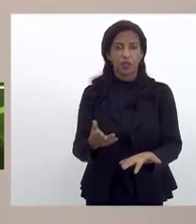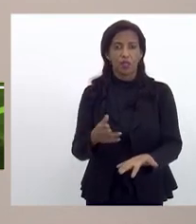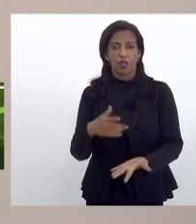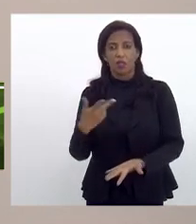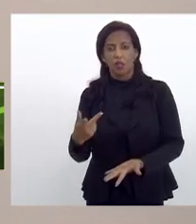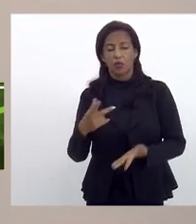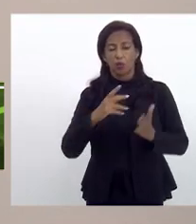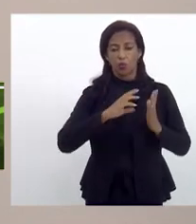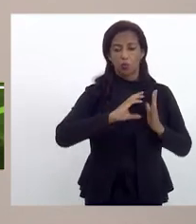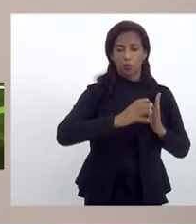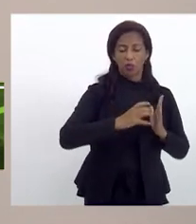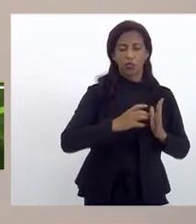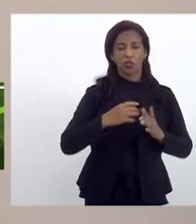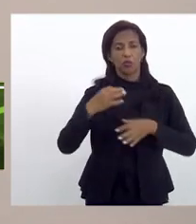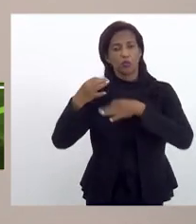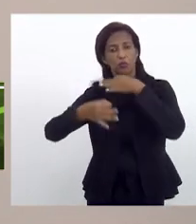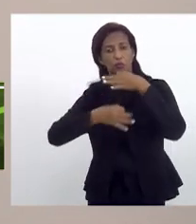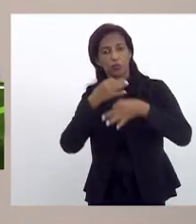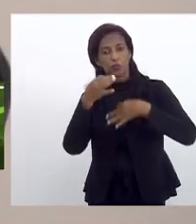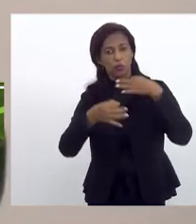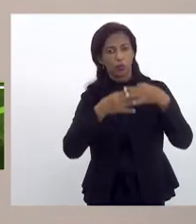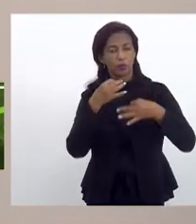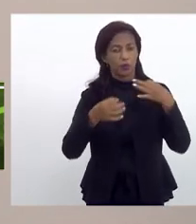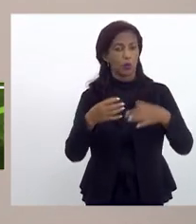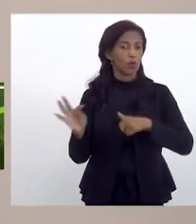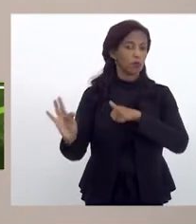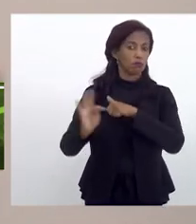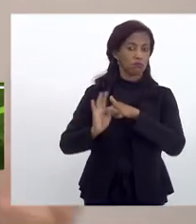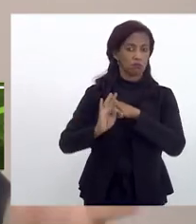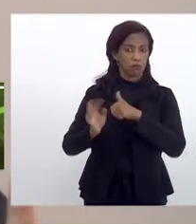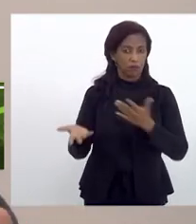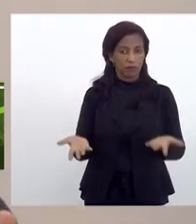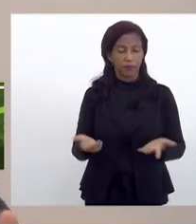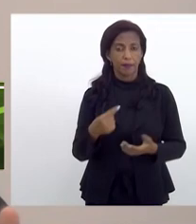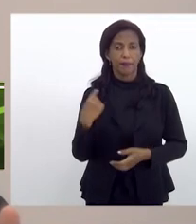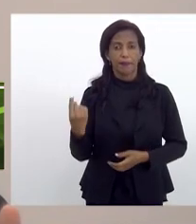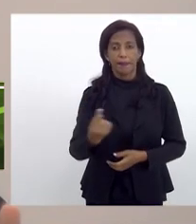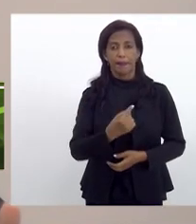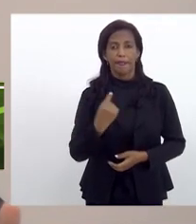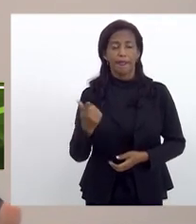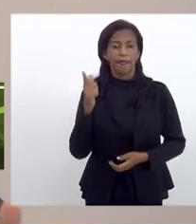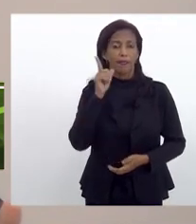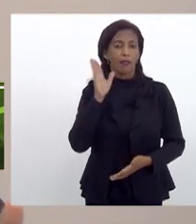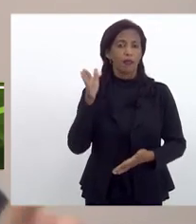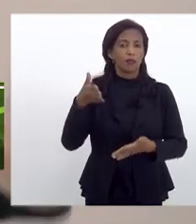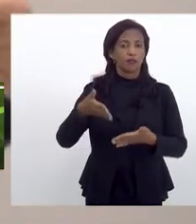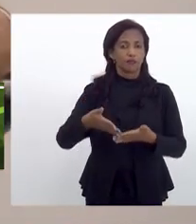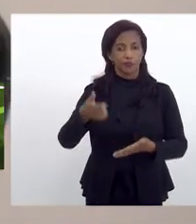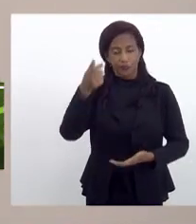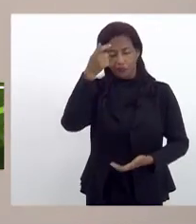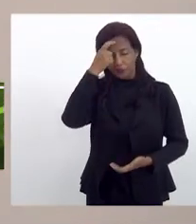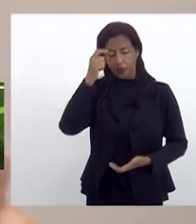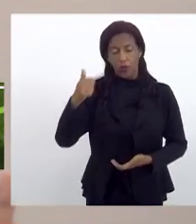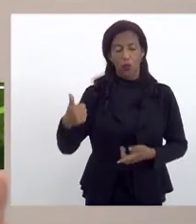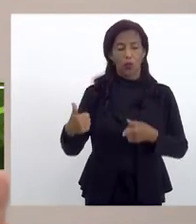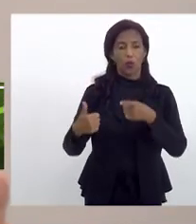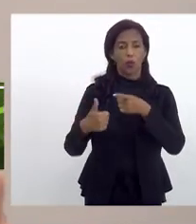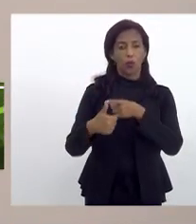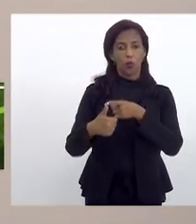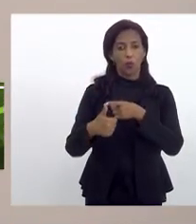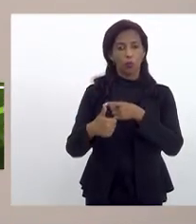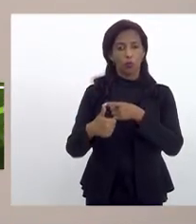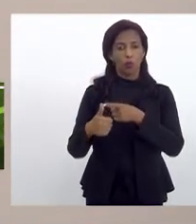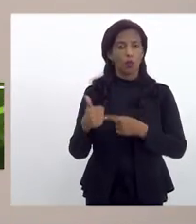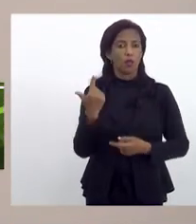partidárias Ideológicas E técnicas Para que a gente Chegasse ao consenso Um consenso havia